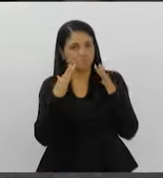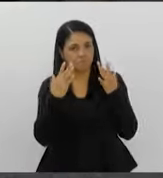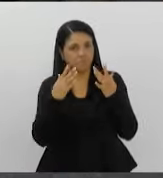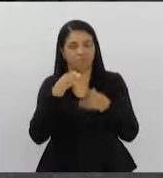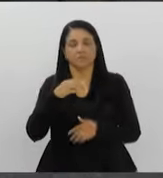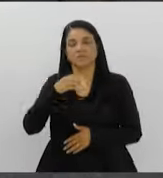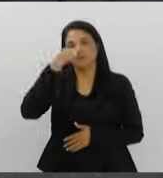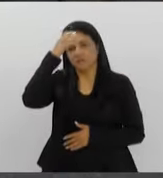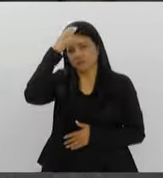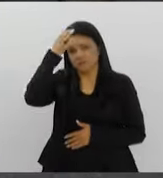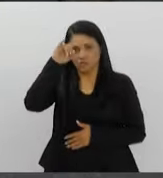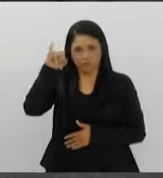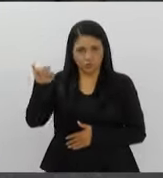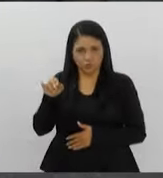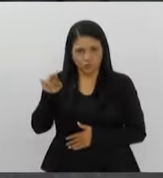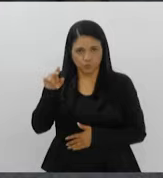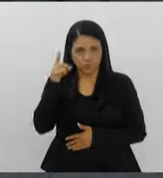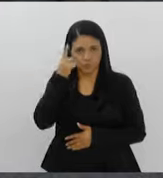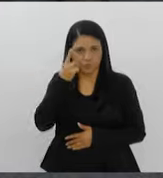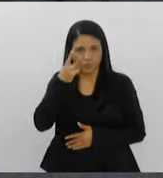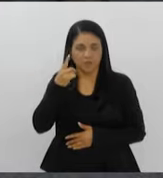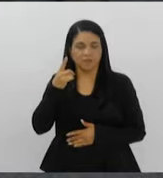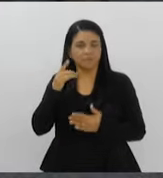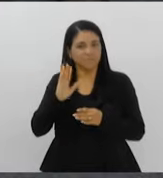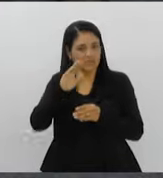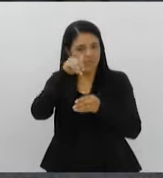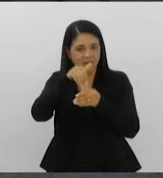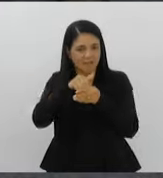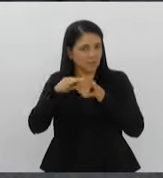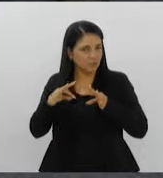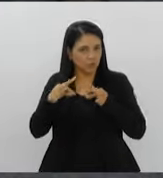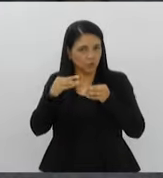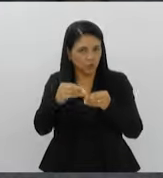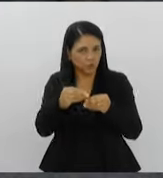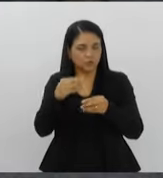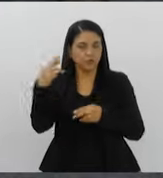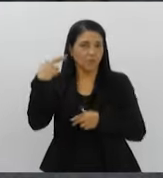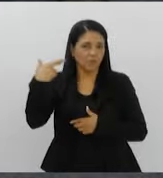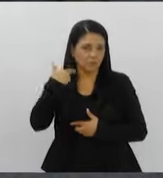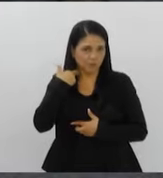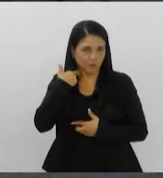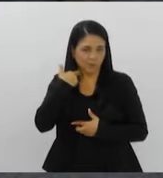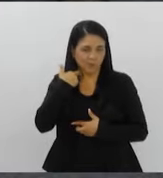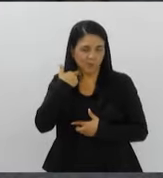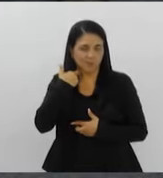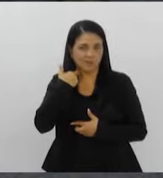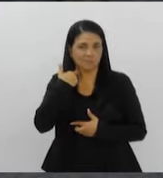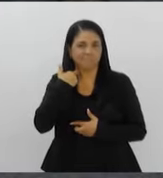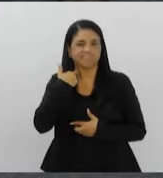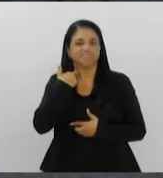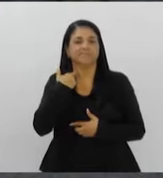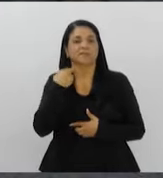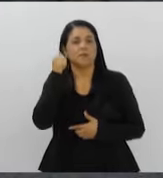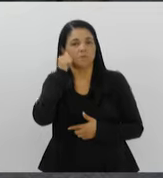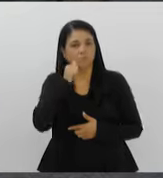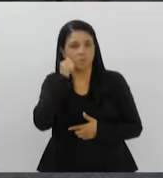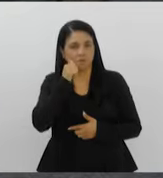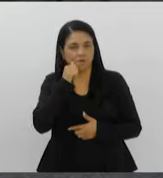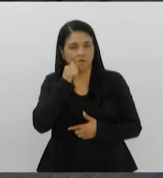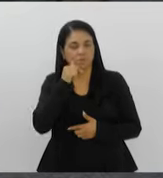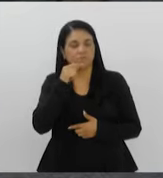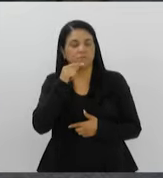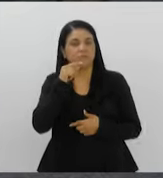deputada Tia Ju, que foi eleita por aclamação como procuradora da Procuradoria da Mulher aqui